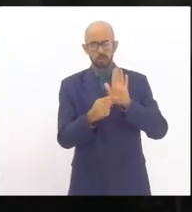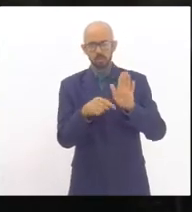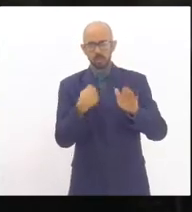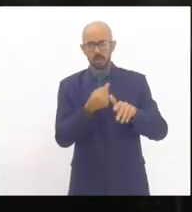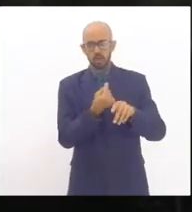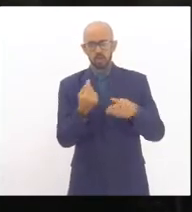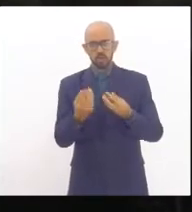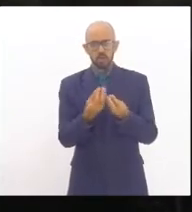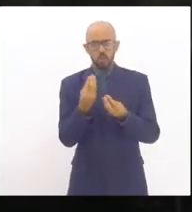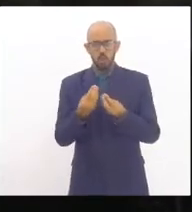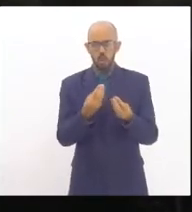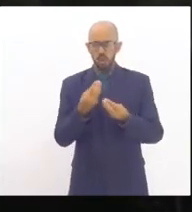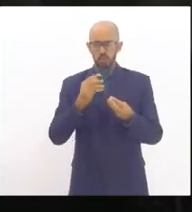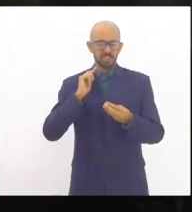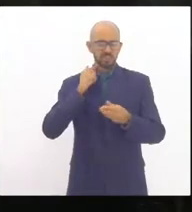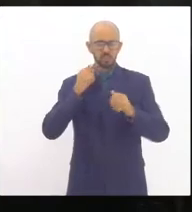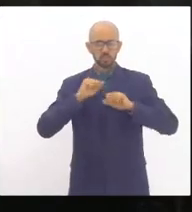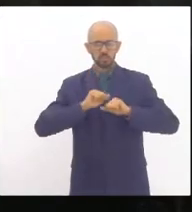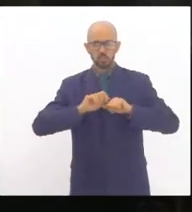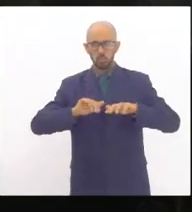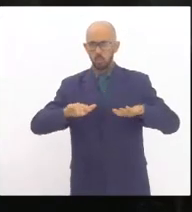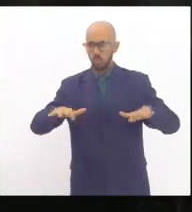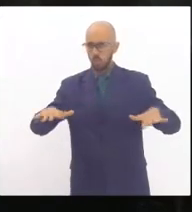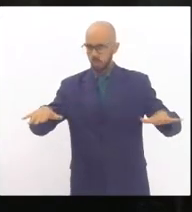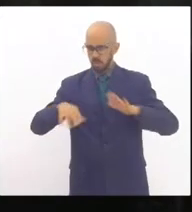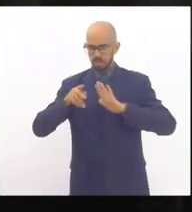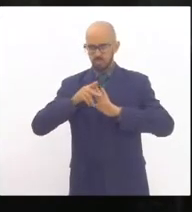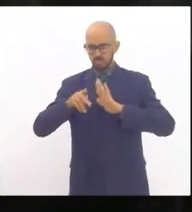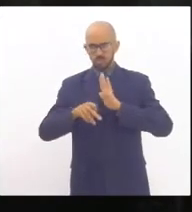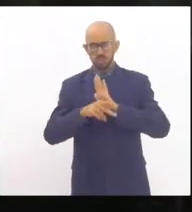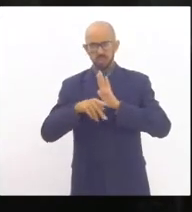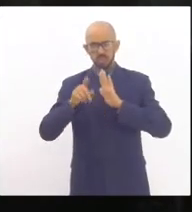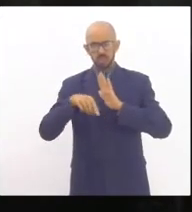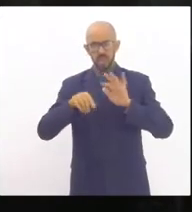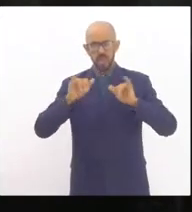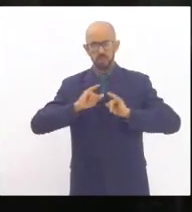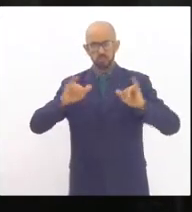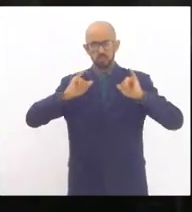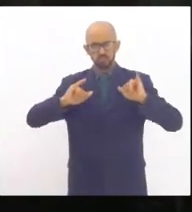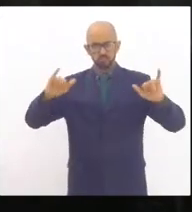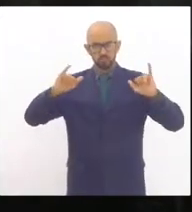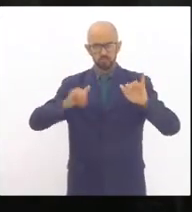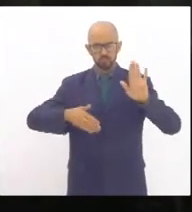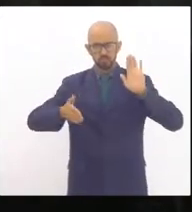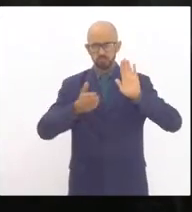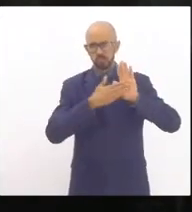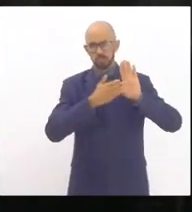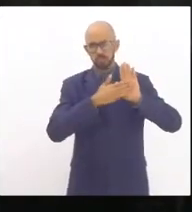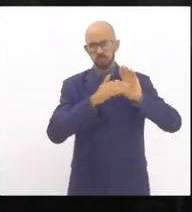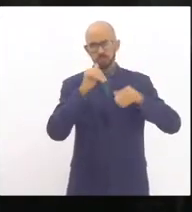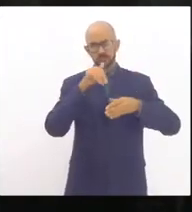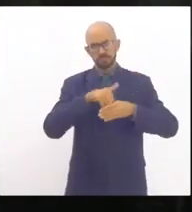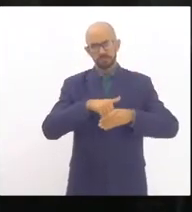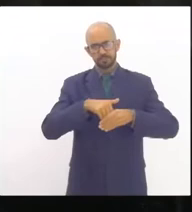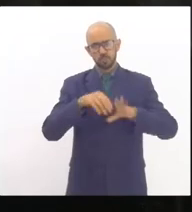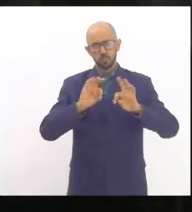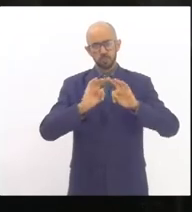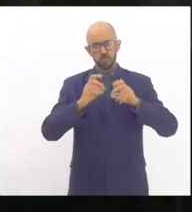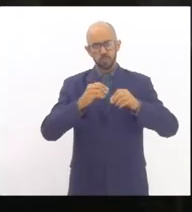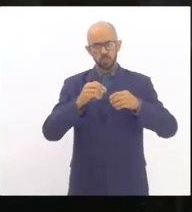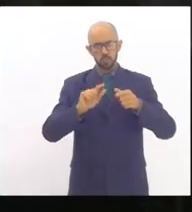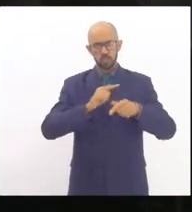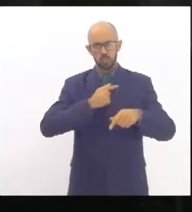contaminação desse projeto que é um projeto eleitoreiro com todo o Governo do Estado